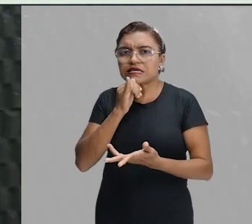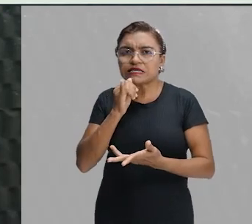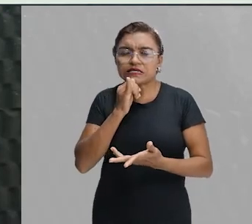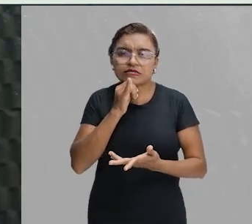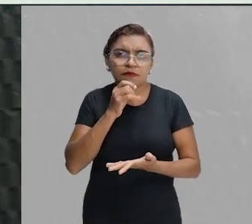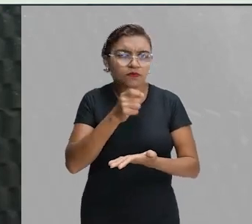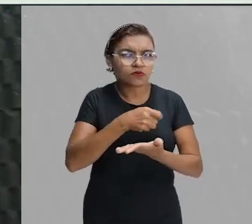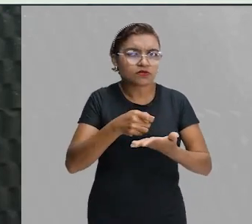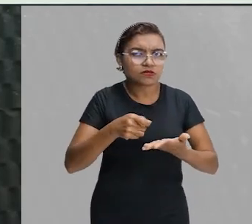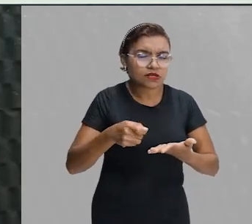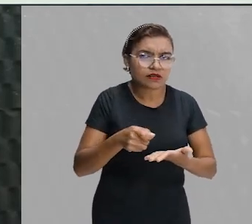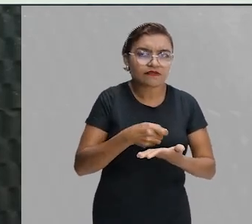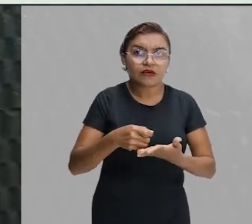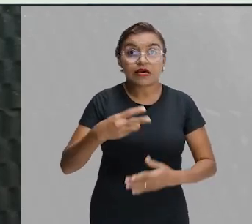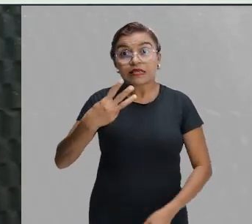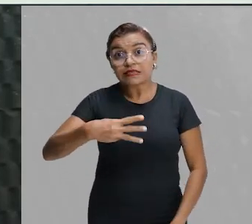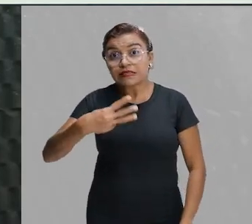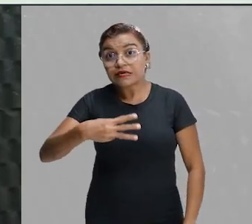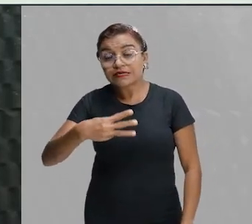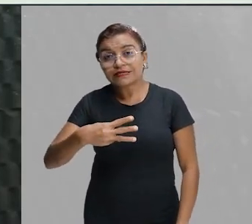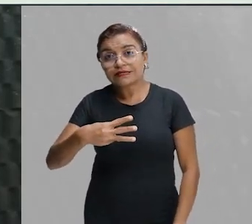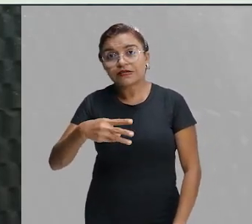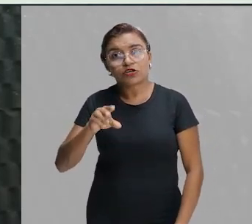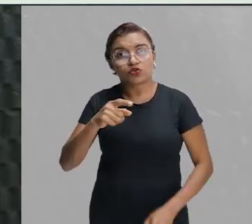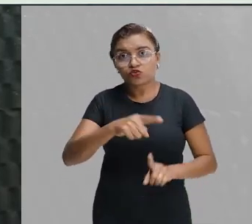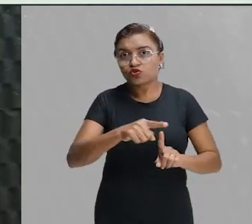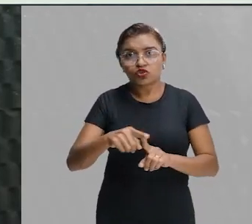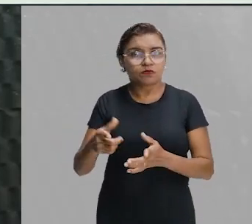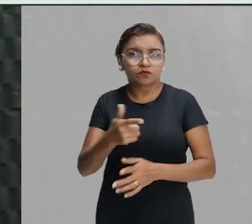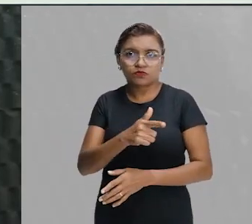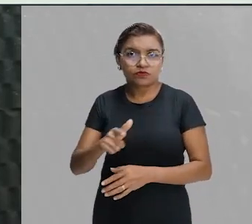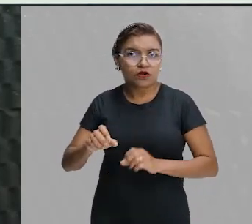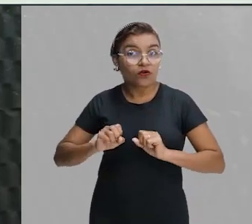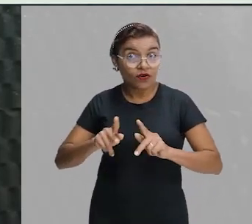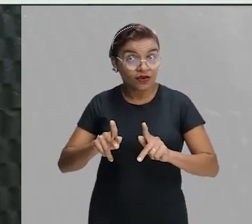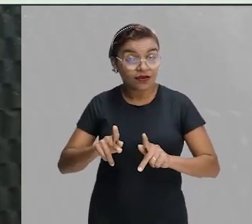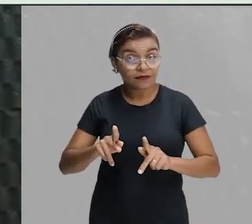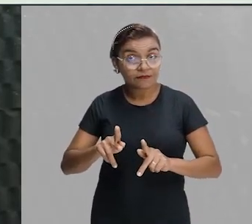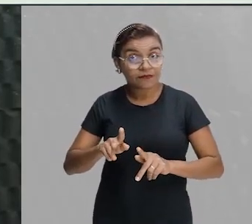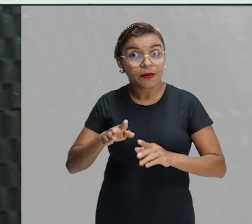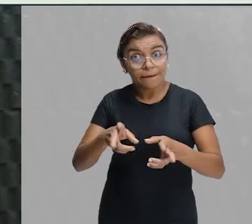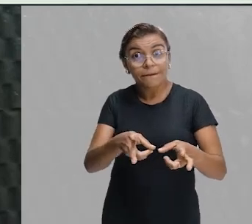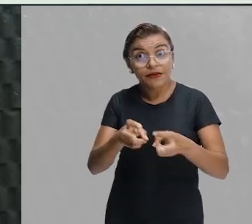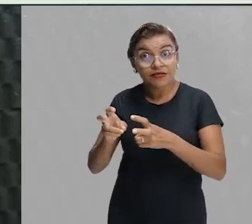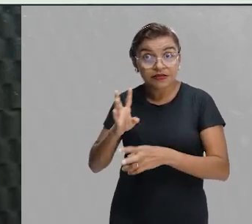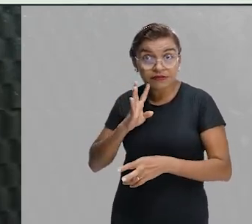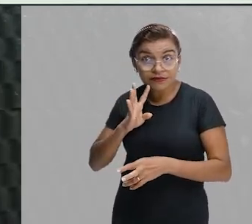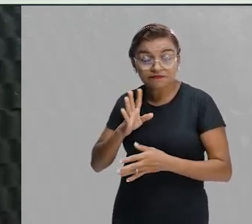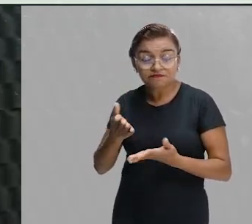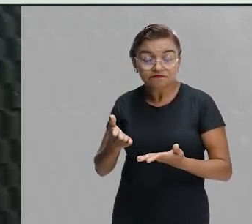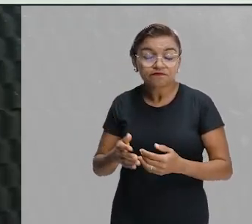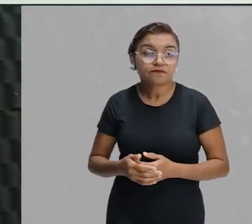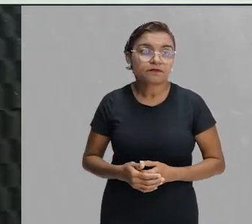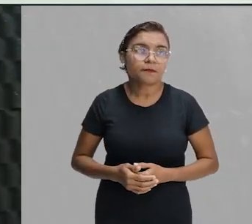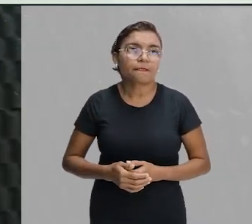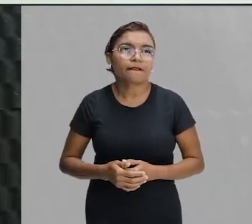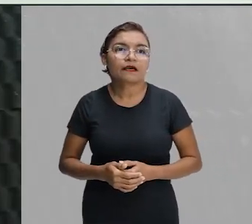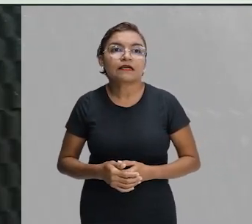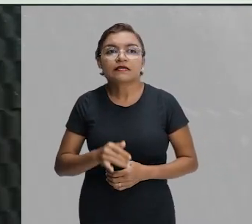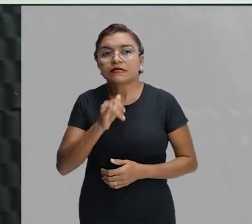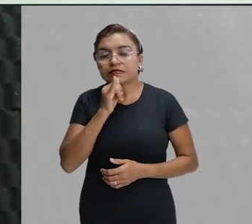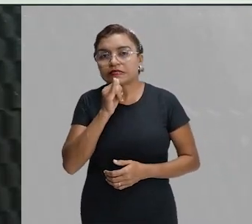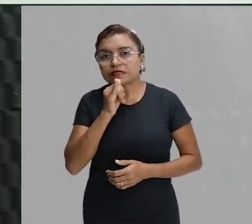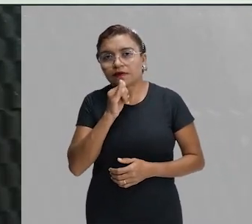uma terceira condição para ele. Perceba como é que isso funciona, legal, como isso vai te ajudar bastante. Olha só, se eu for falar,